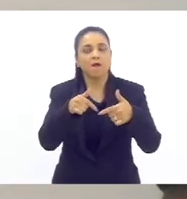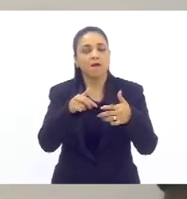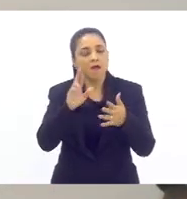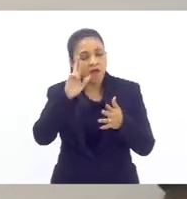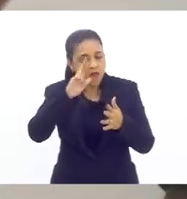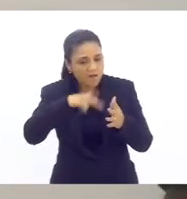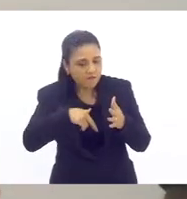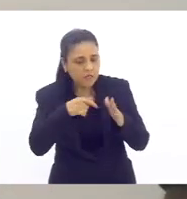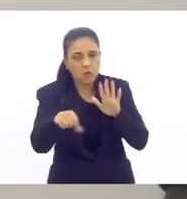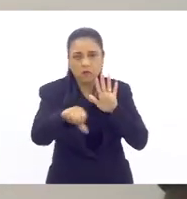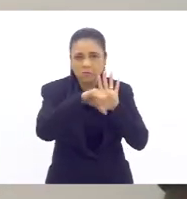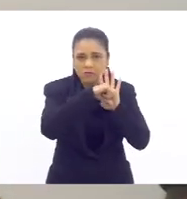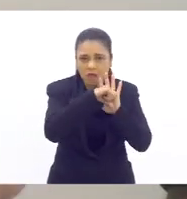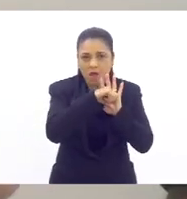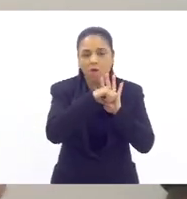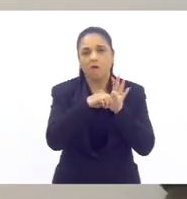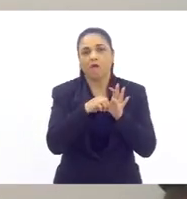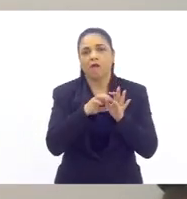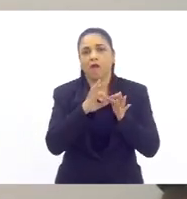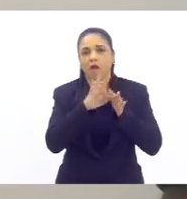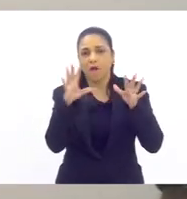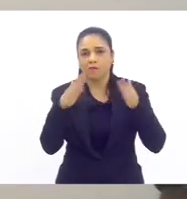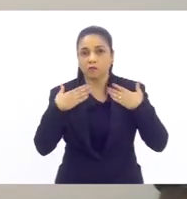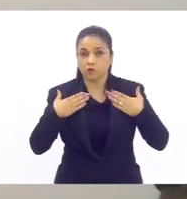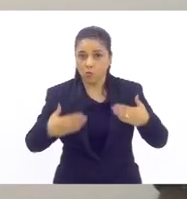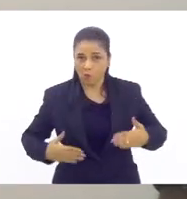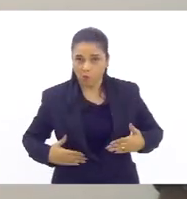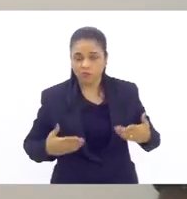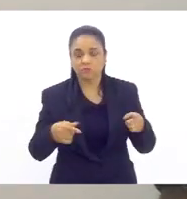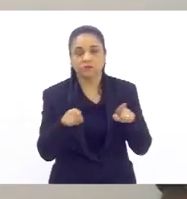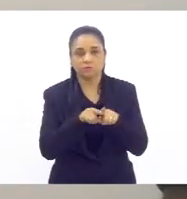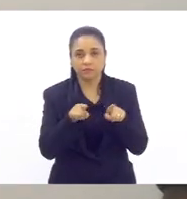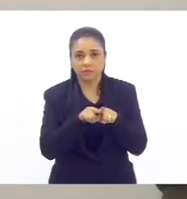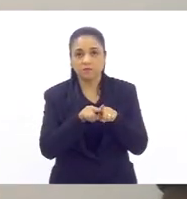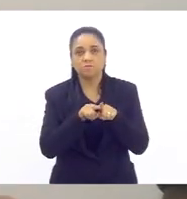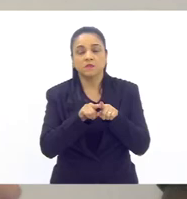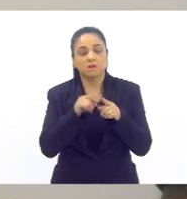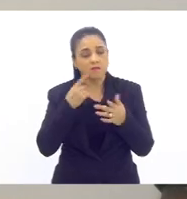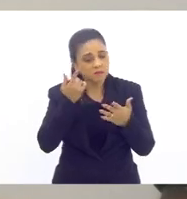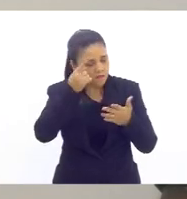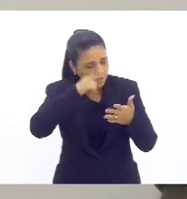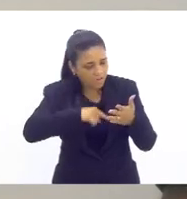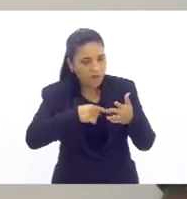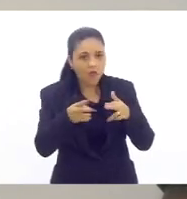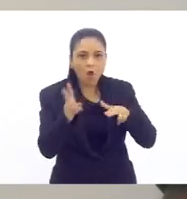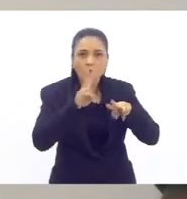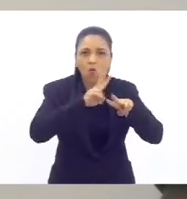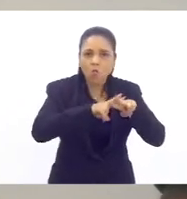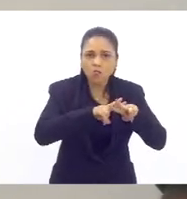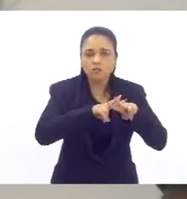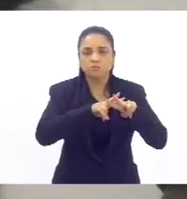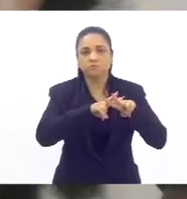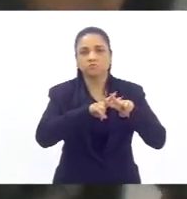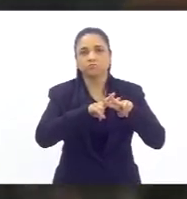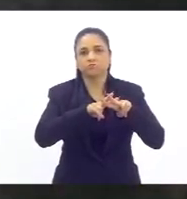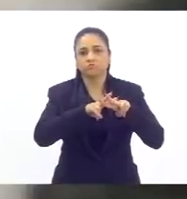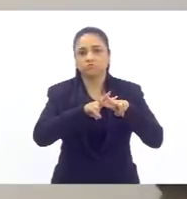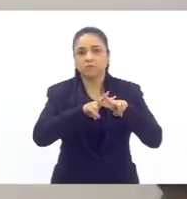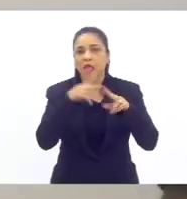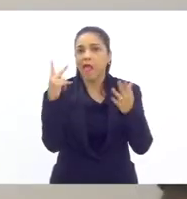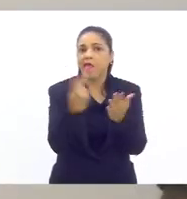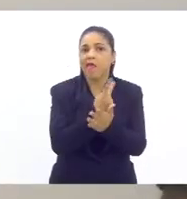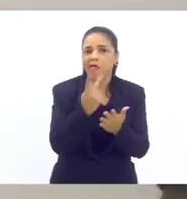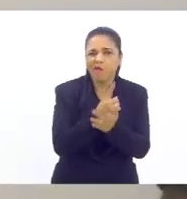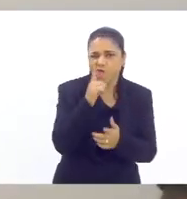que seja habeas corpus para tentar rever essas condenações que foram frutos de muita das vezes de erro